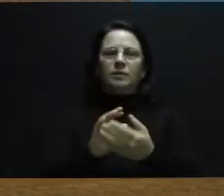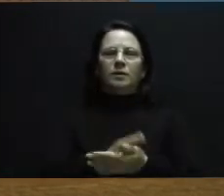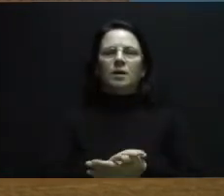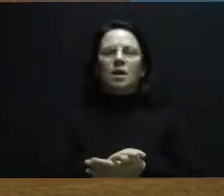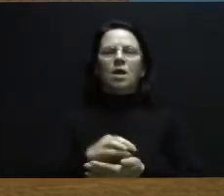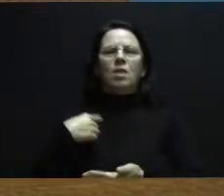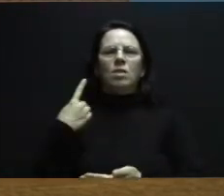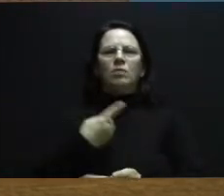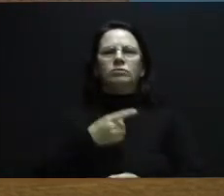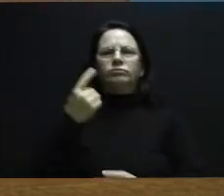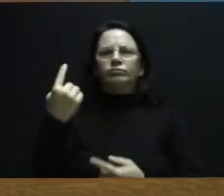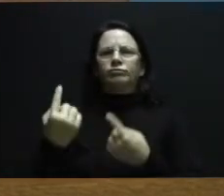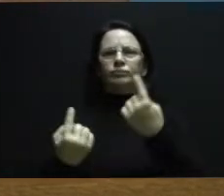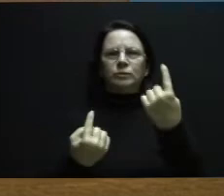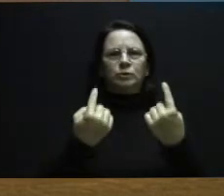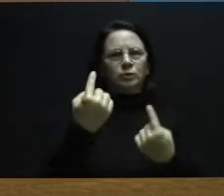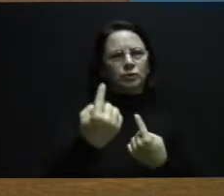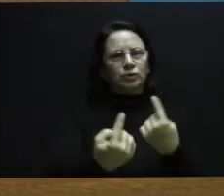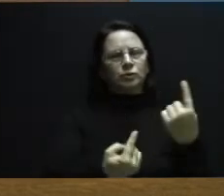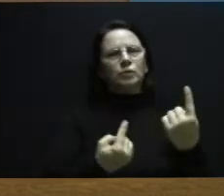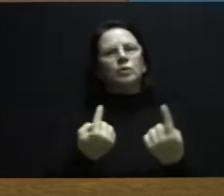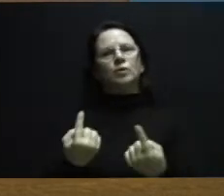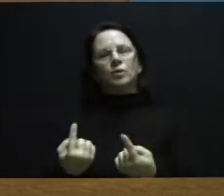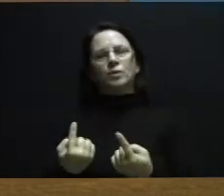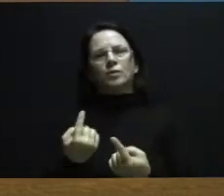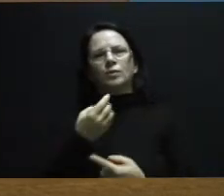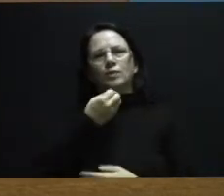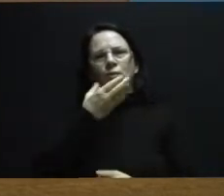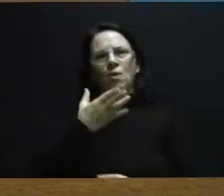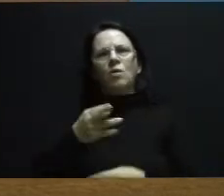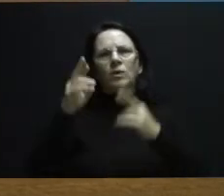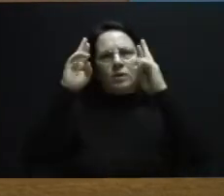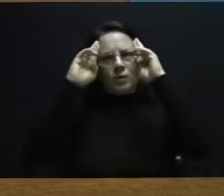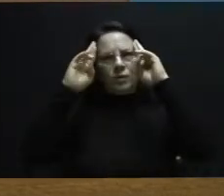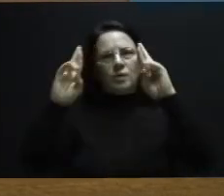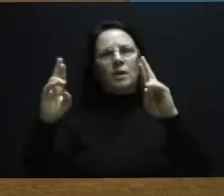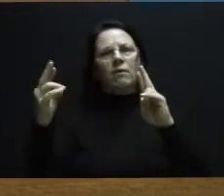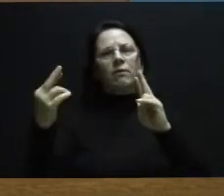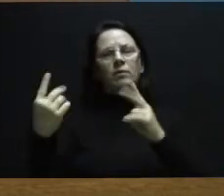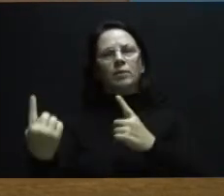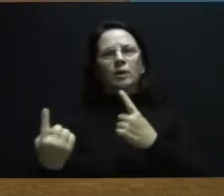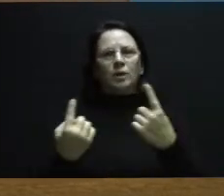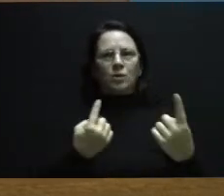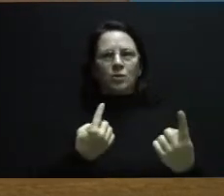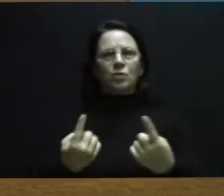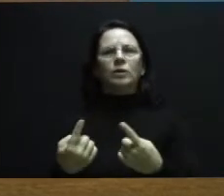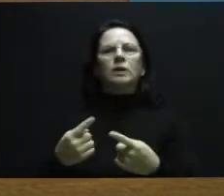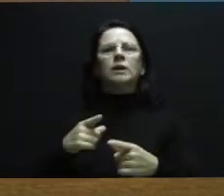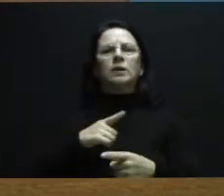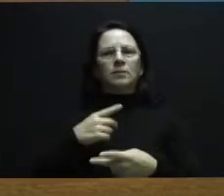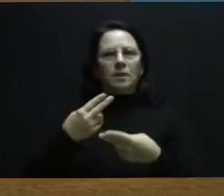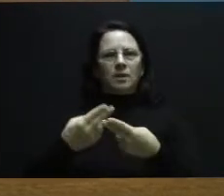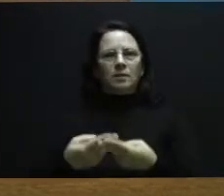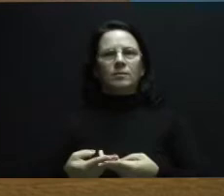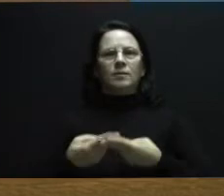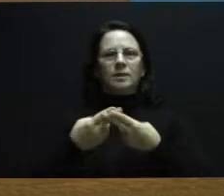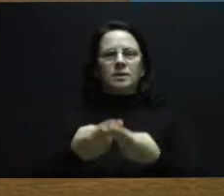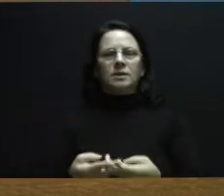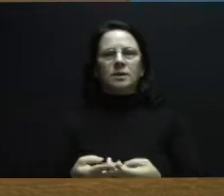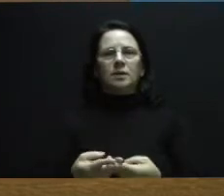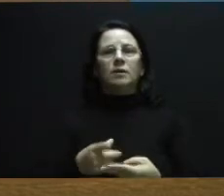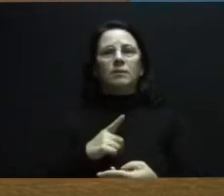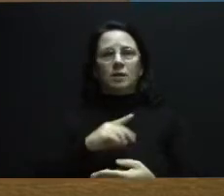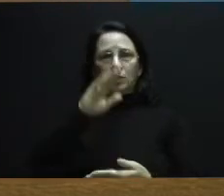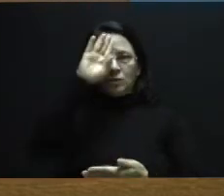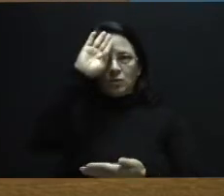formamos indivíduos fraternos, tolerantes, respeitosos, pacientes e, sobretudo,